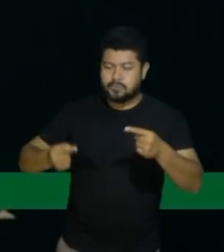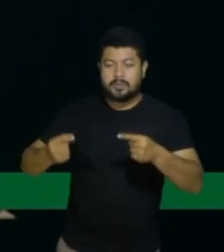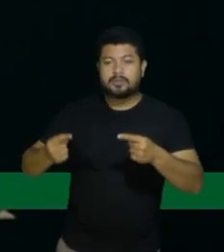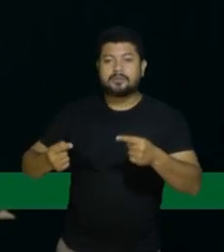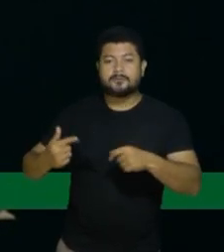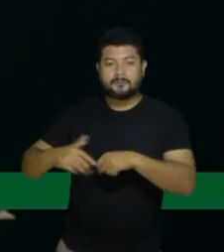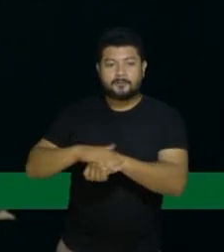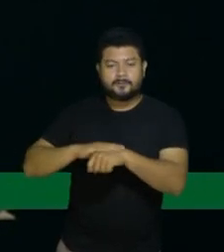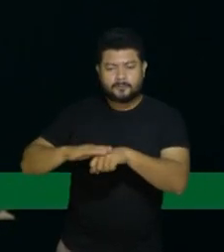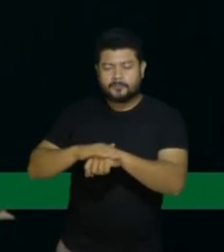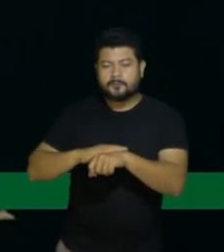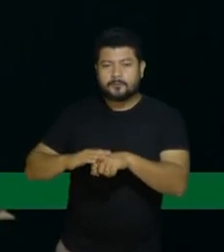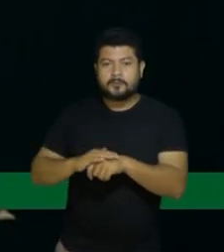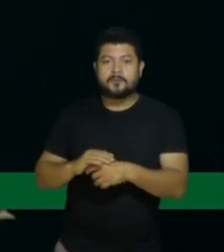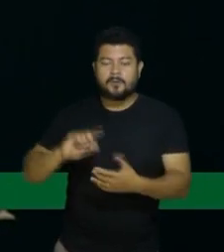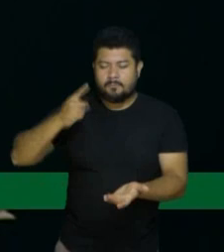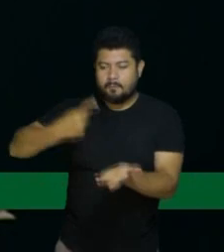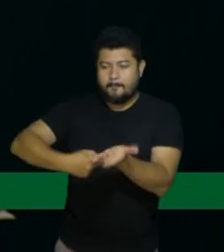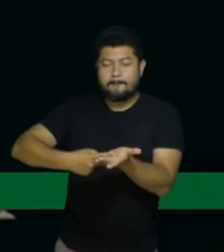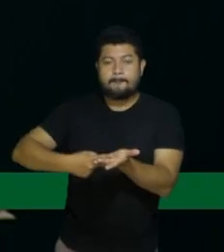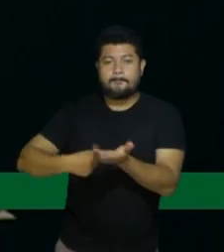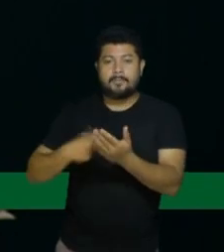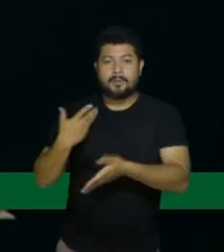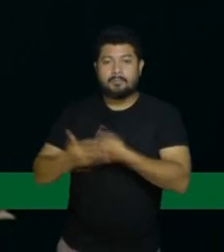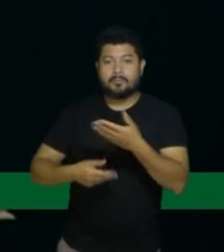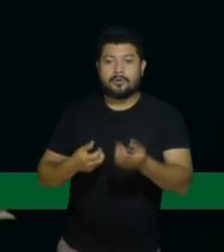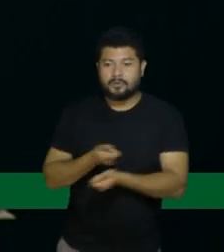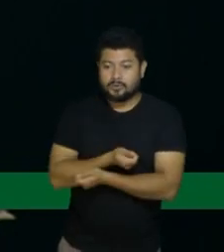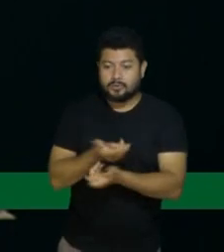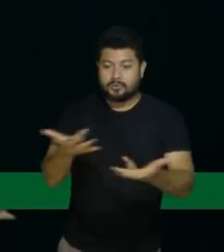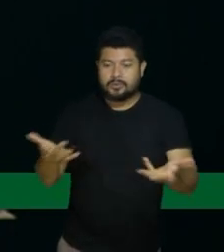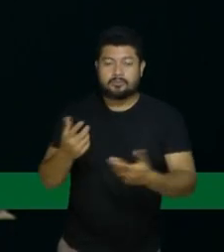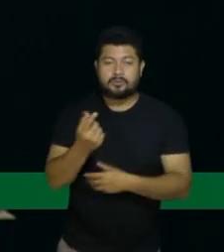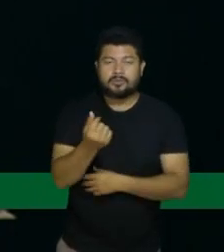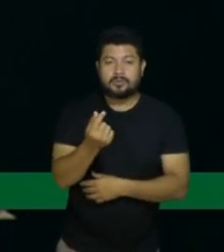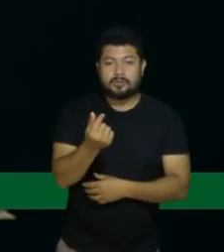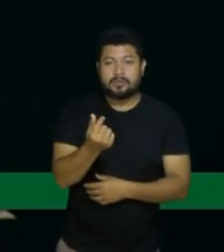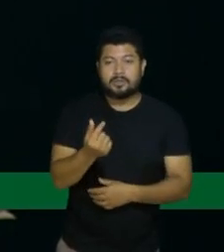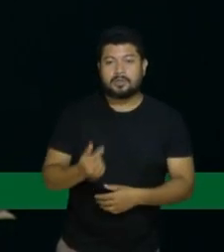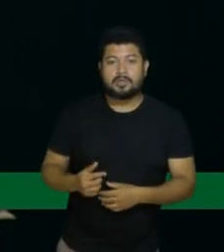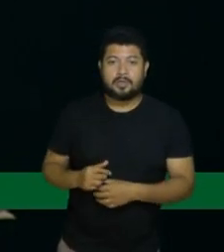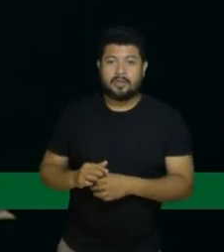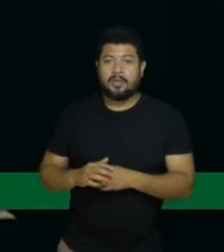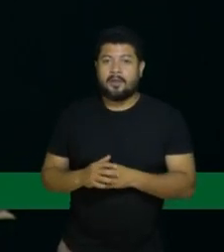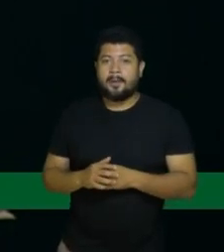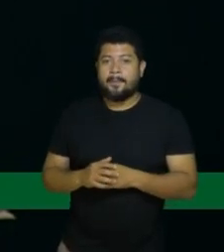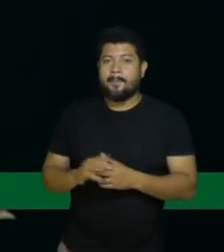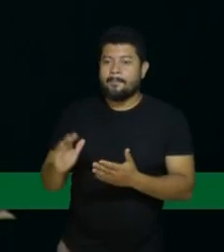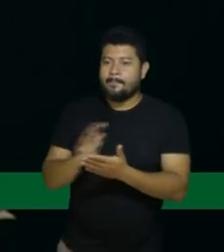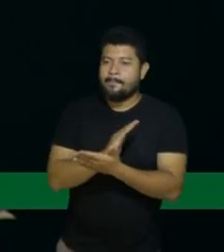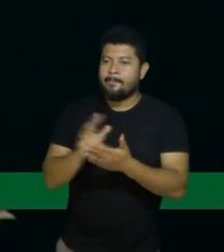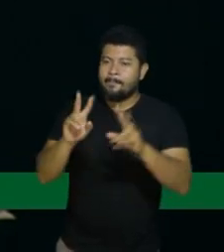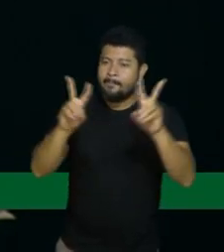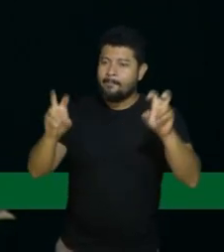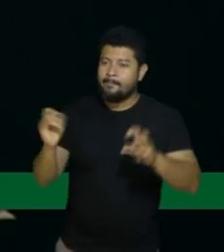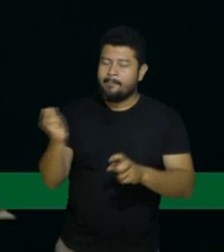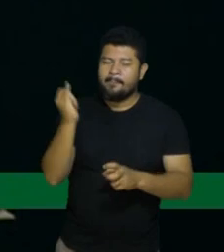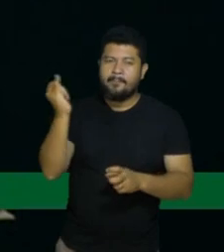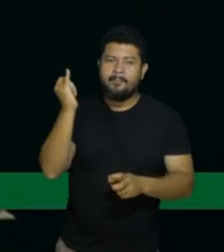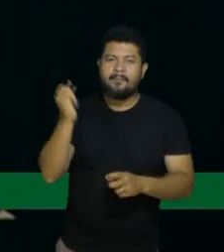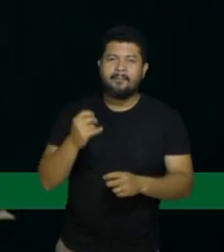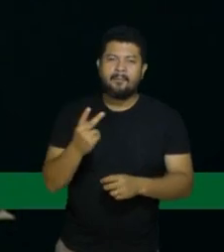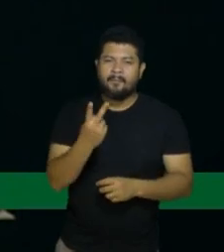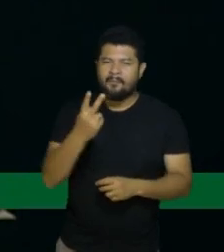puderam fazer distribuição desse dinheiro para para questões de relevância então esses 2